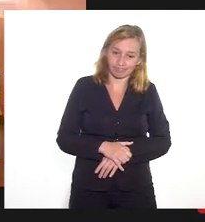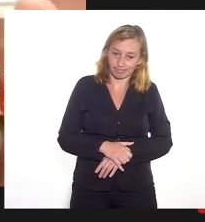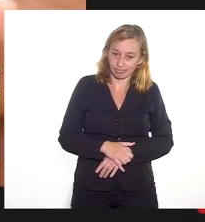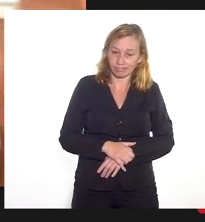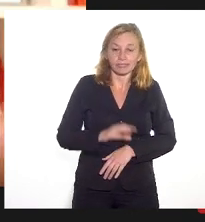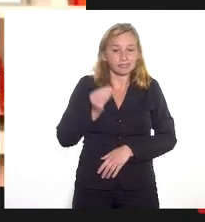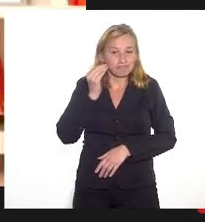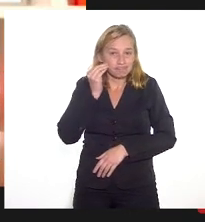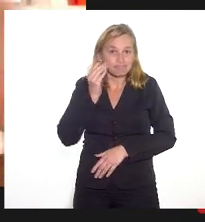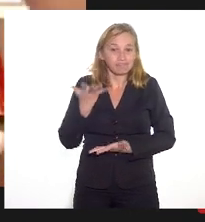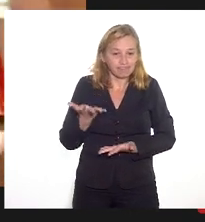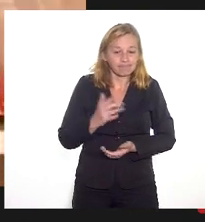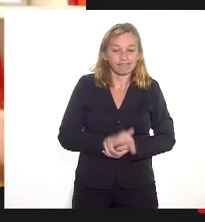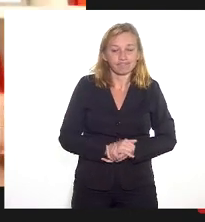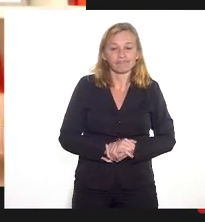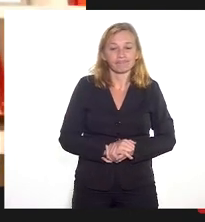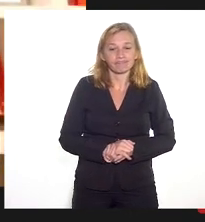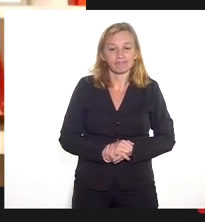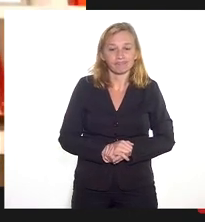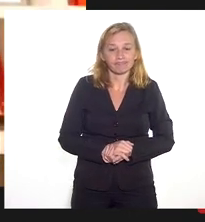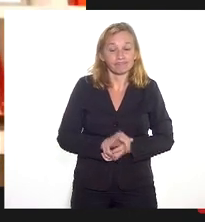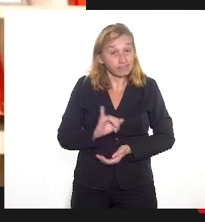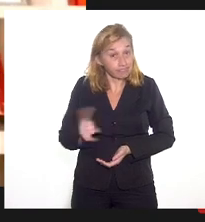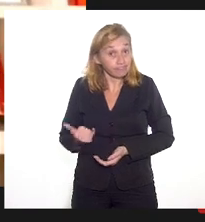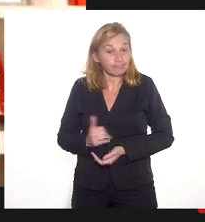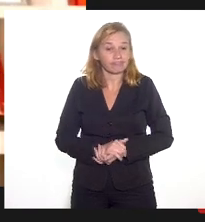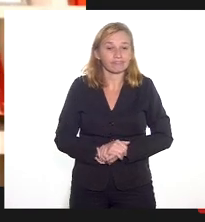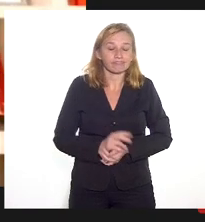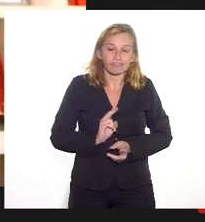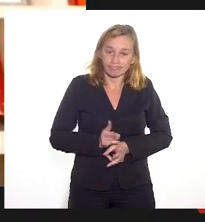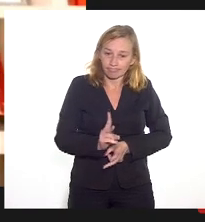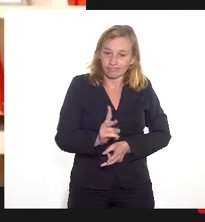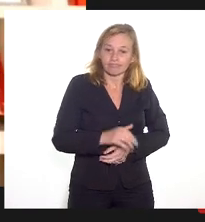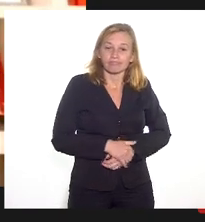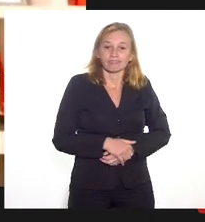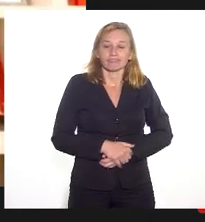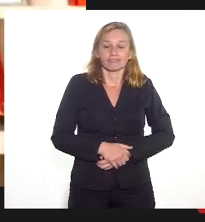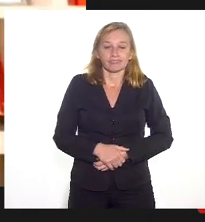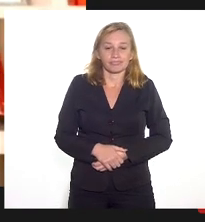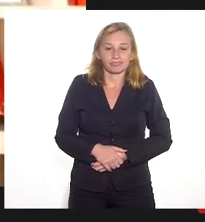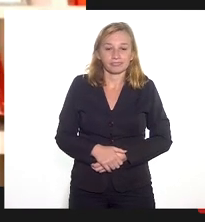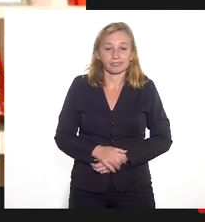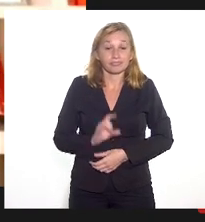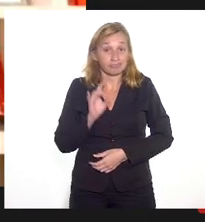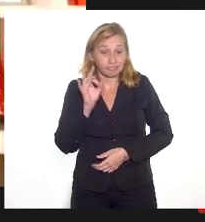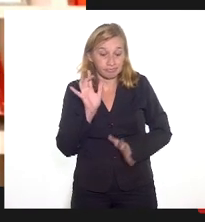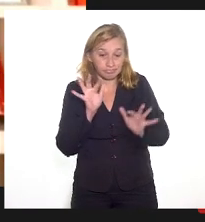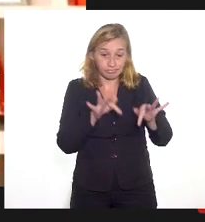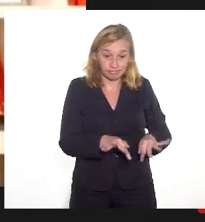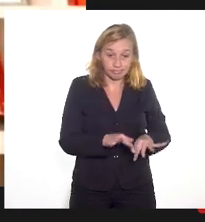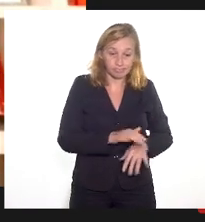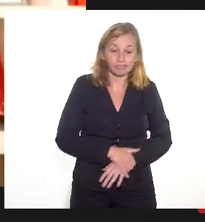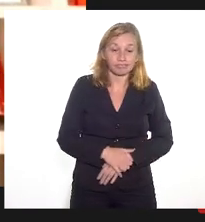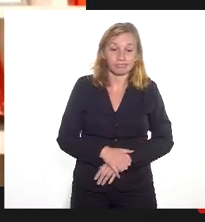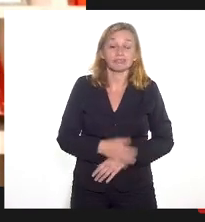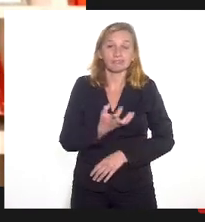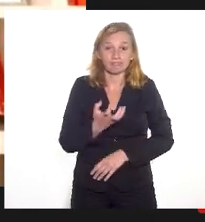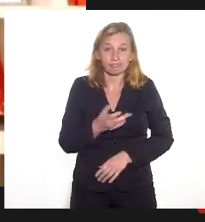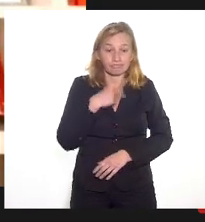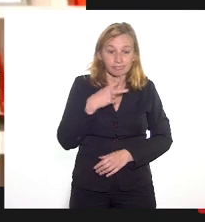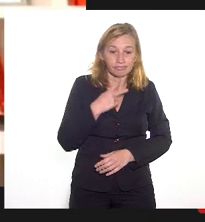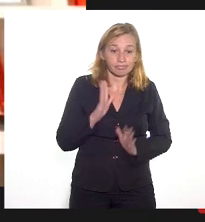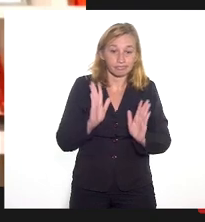de oportunidade, temos que aproveitar para levar adiante a nossa agenda no parlamento. Por fim, em terceiro lugar, eu quero dizer